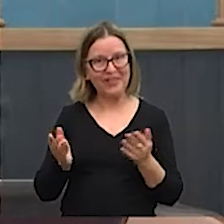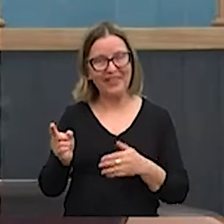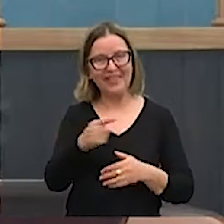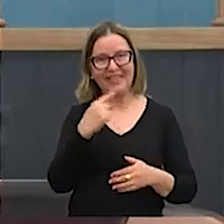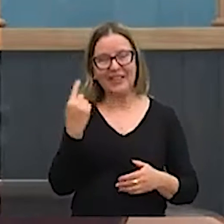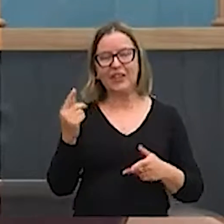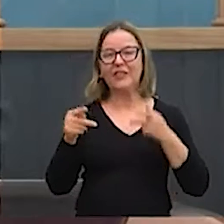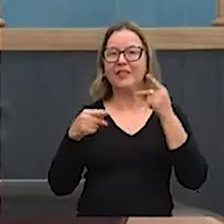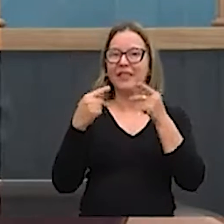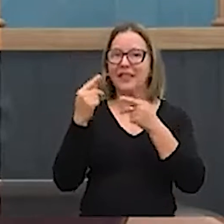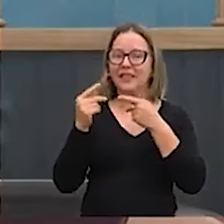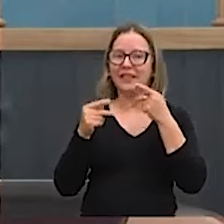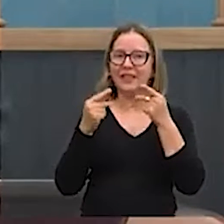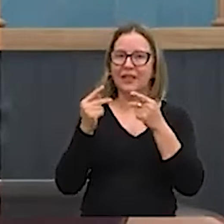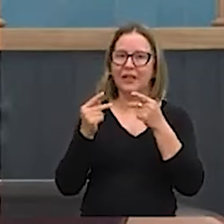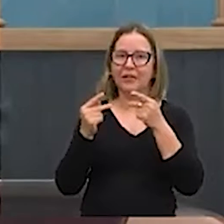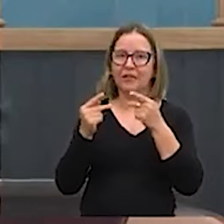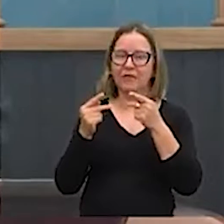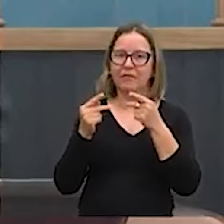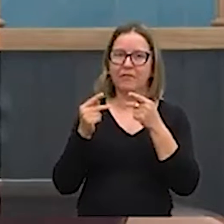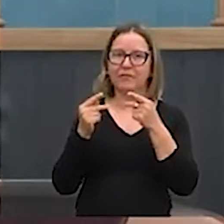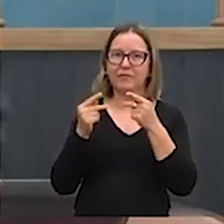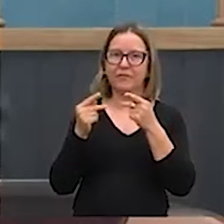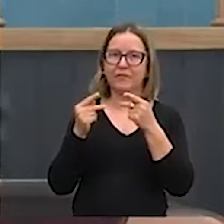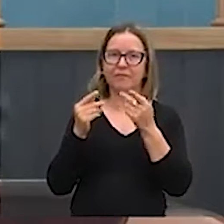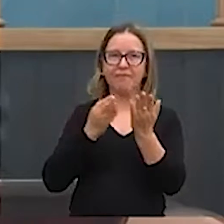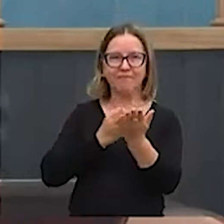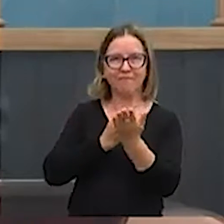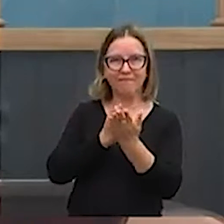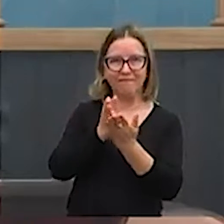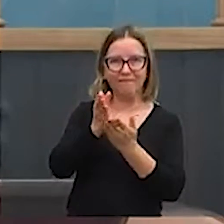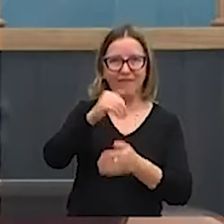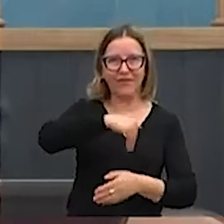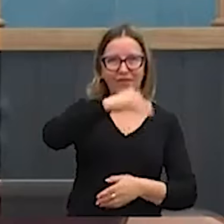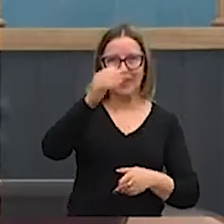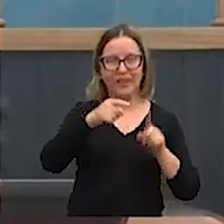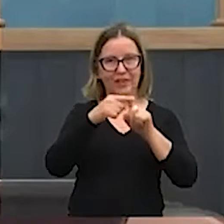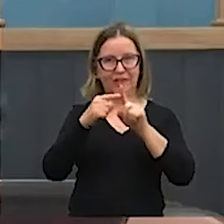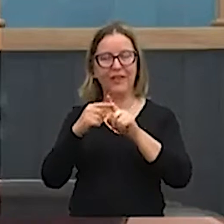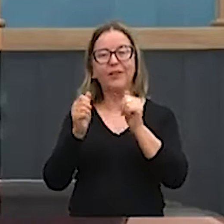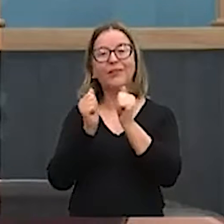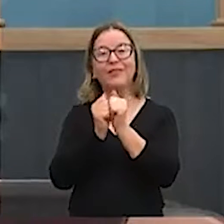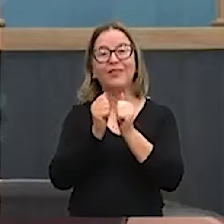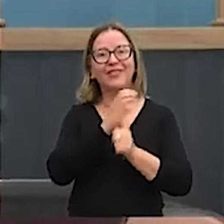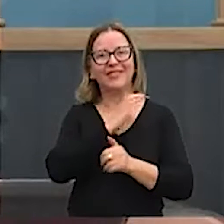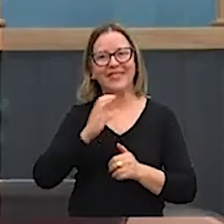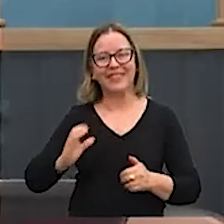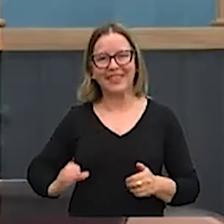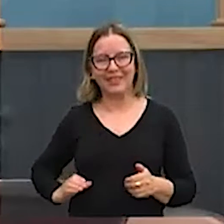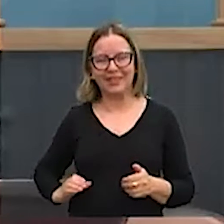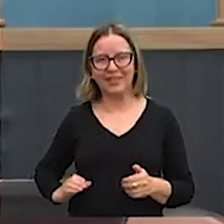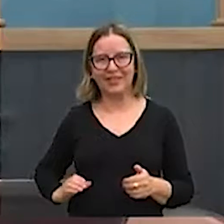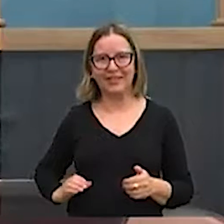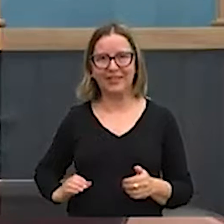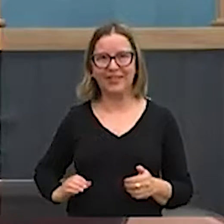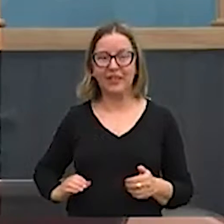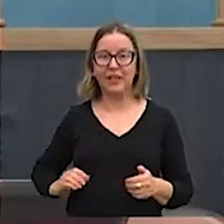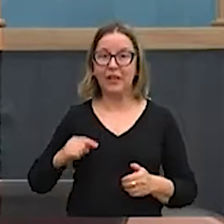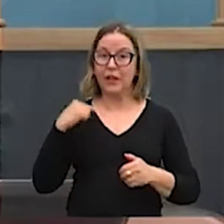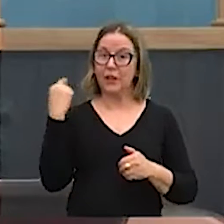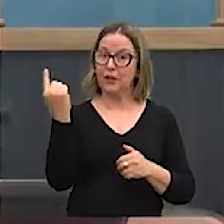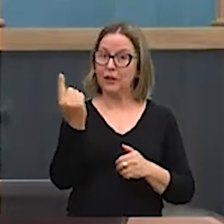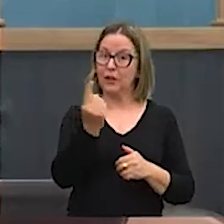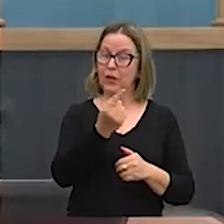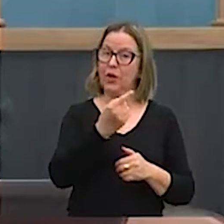estamos falando rumo ao Calvário com Cristo. Nós estamos ali nesse pacote,